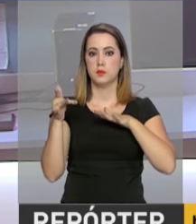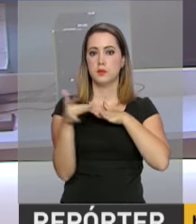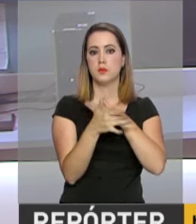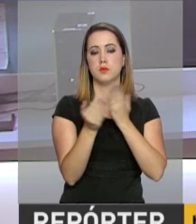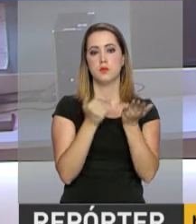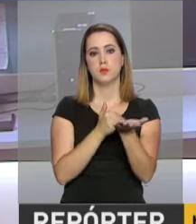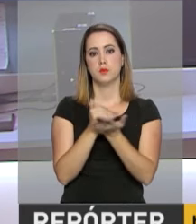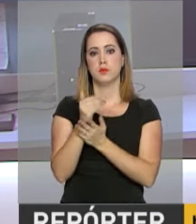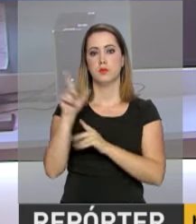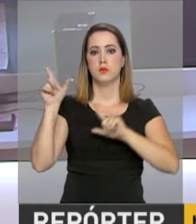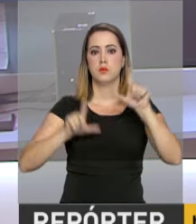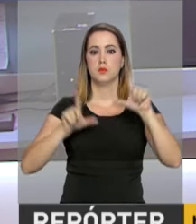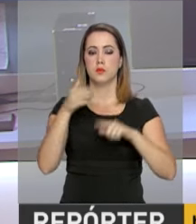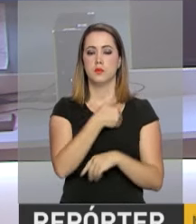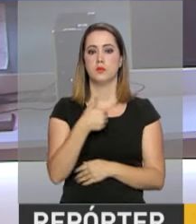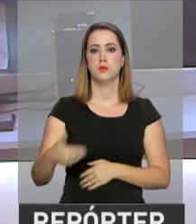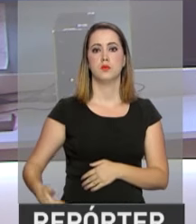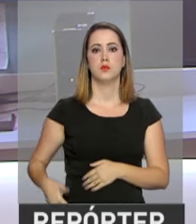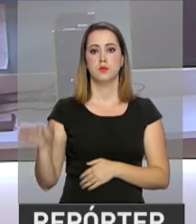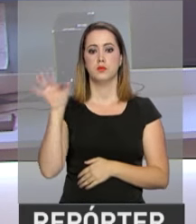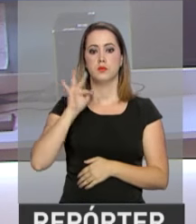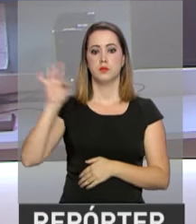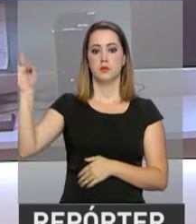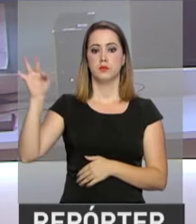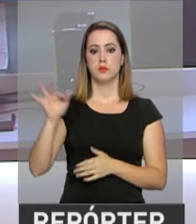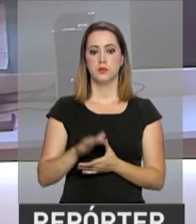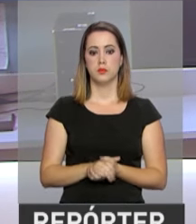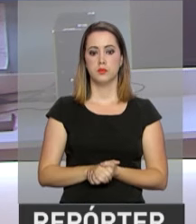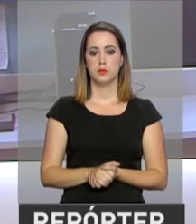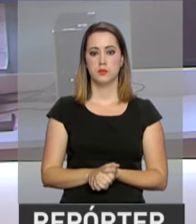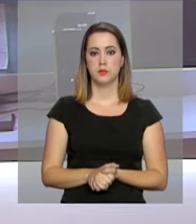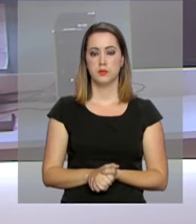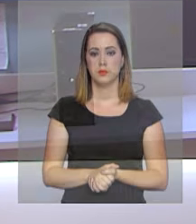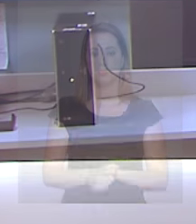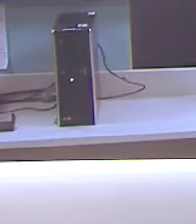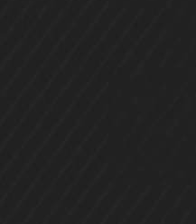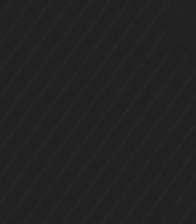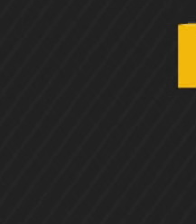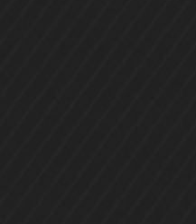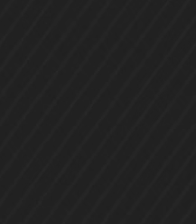redes sociais e continue com a gente aqui na nbr a tv do governo federal